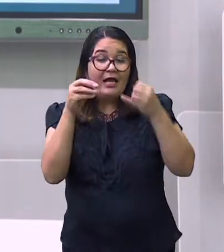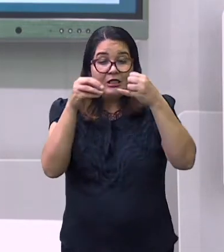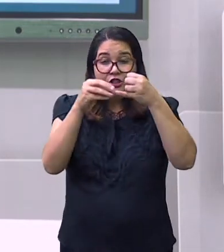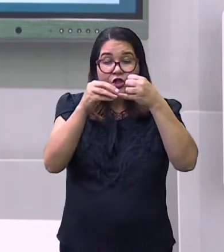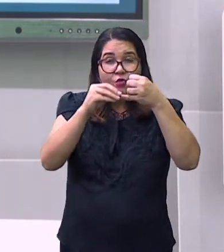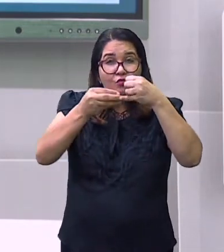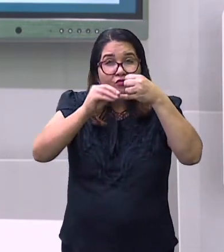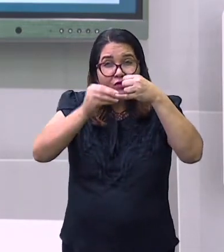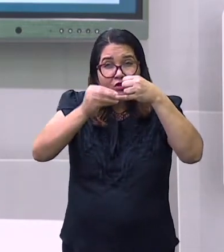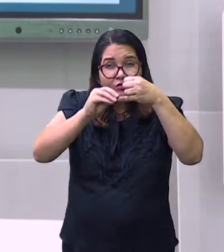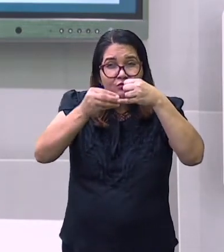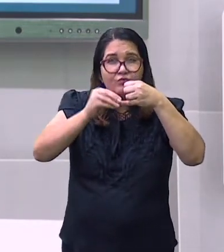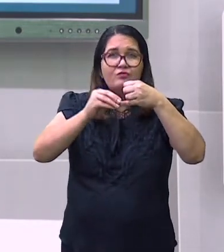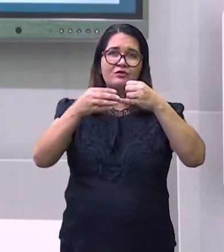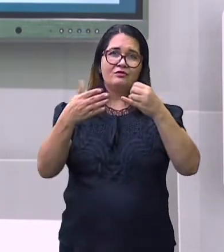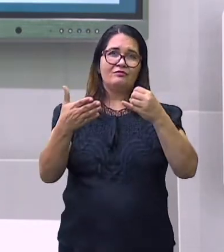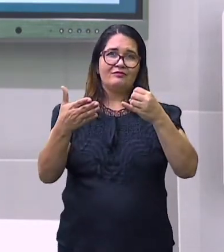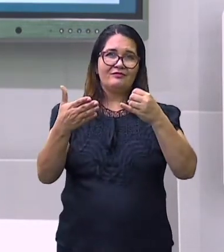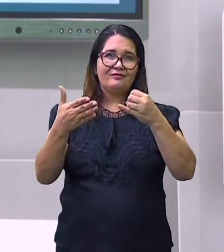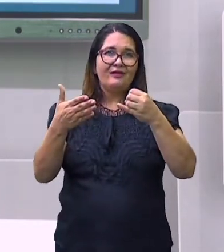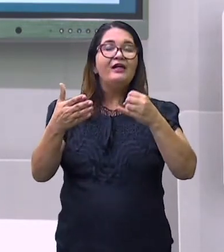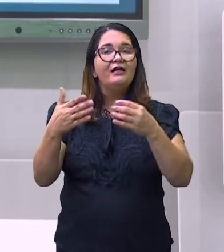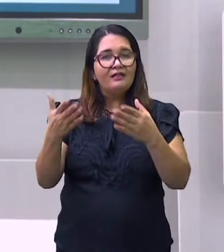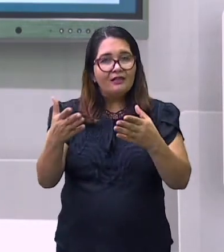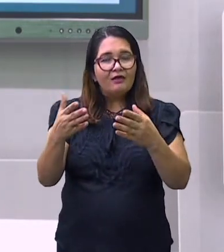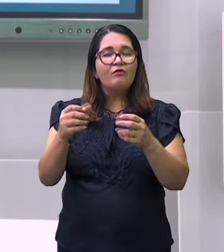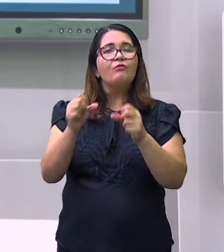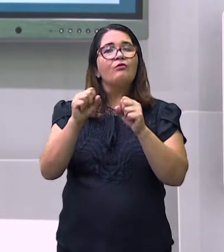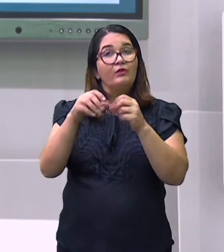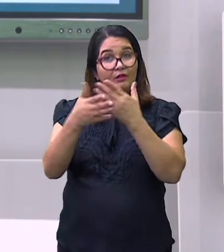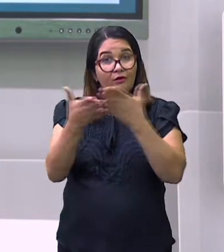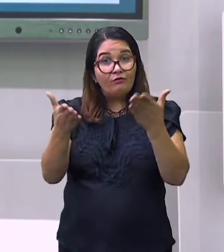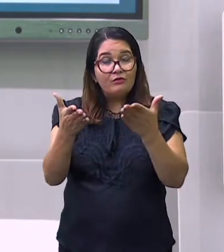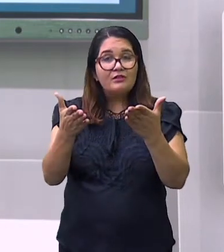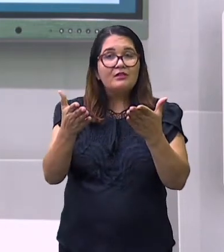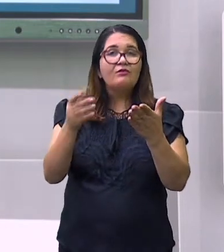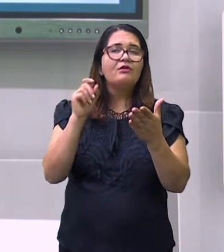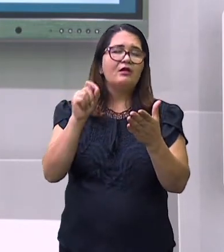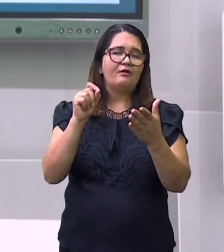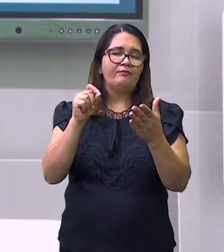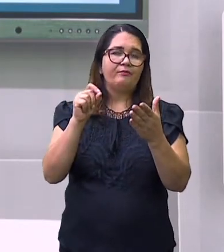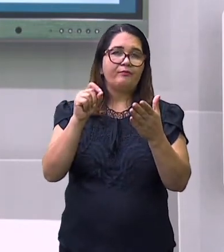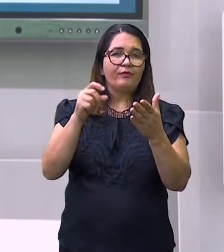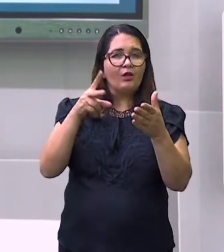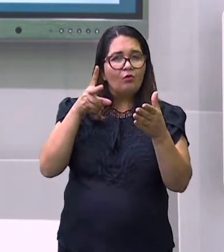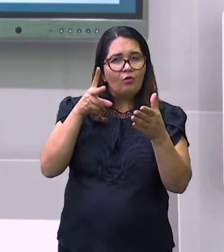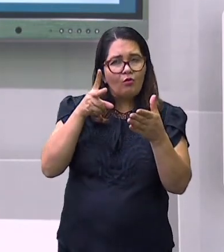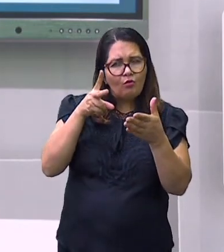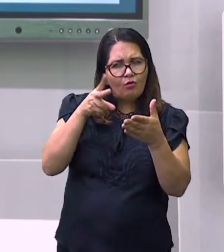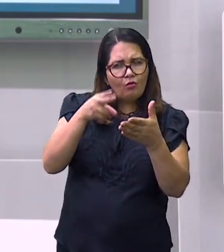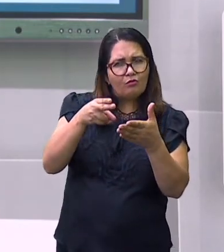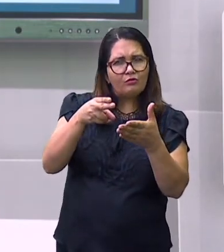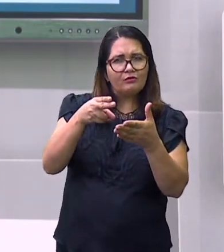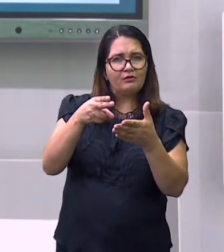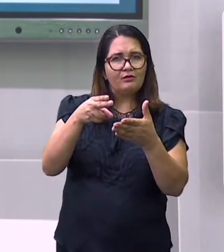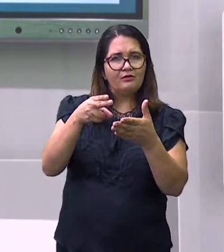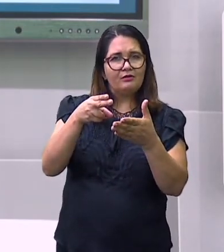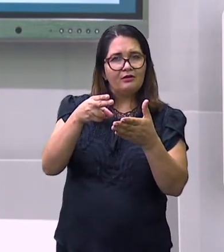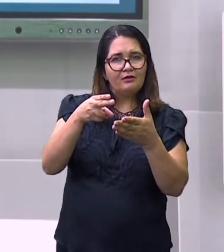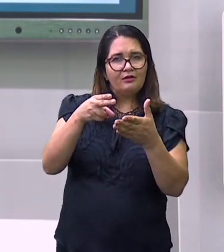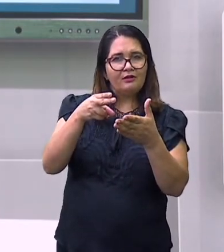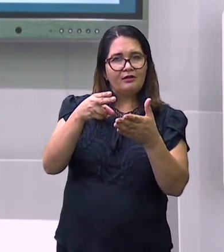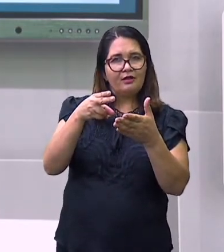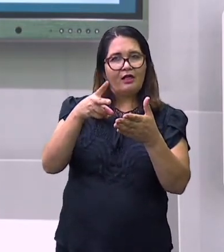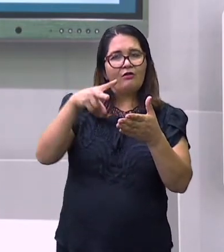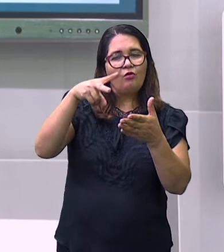uma bolinha achatada. Você faz um corte nesta estrutura, e